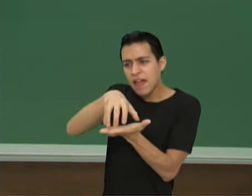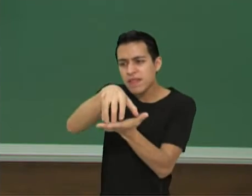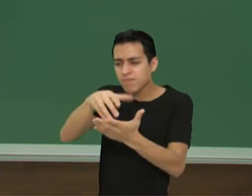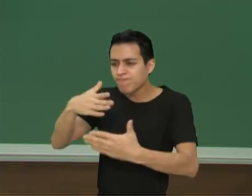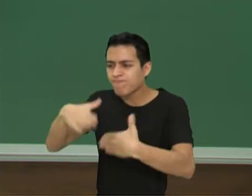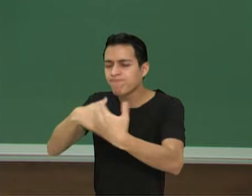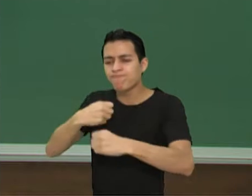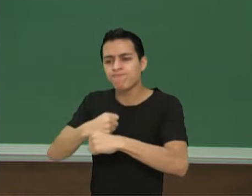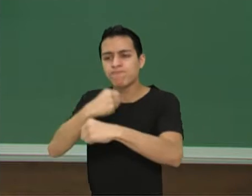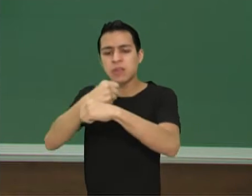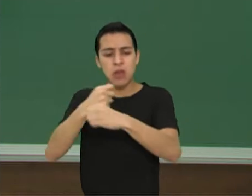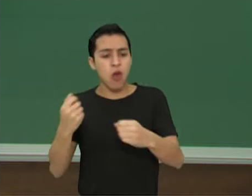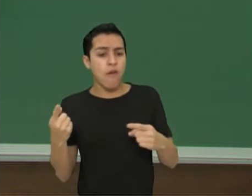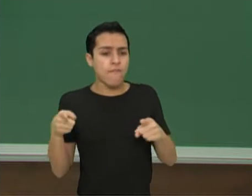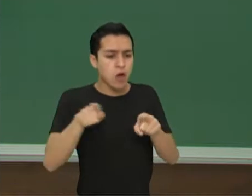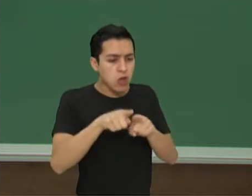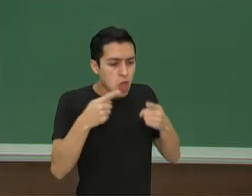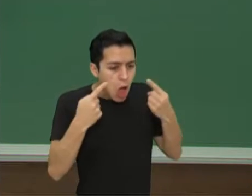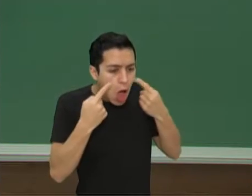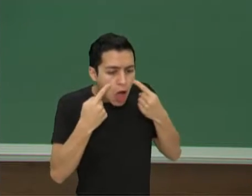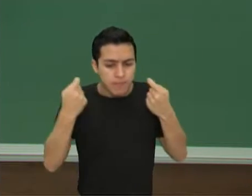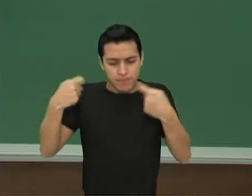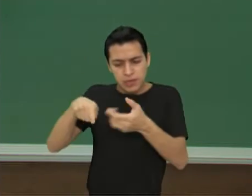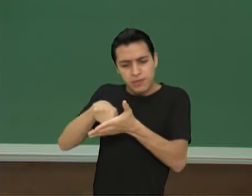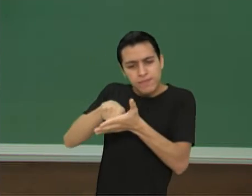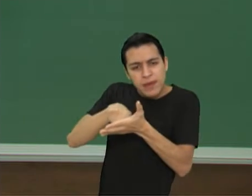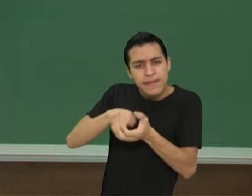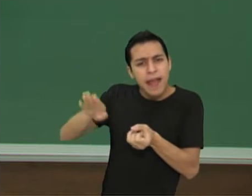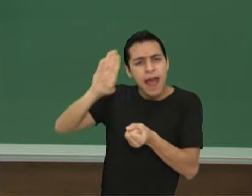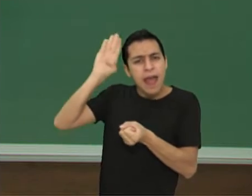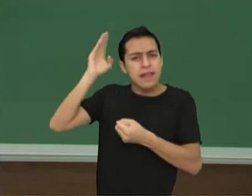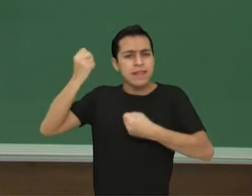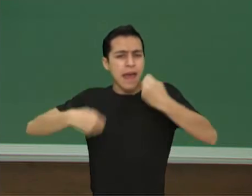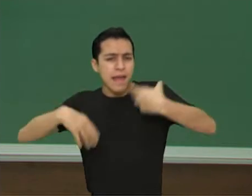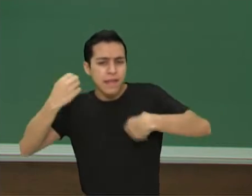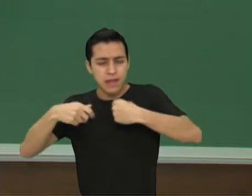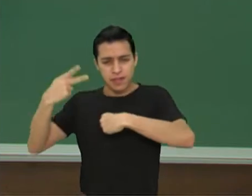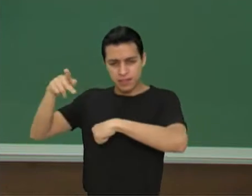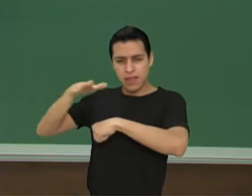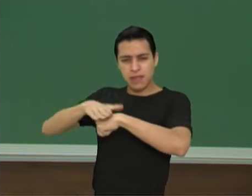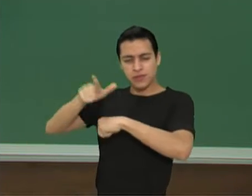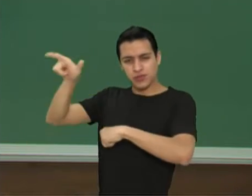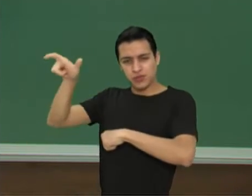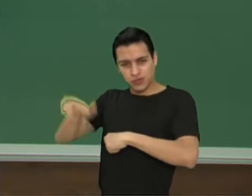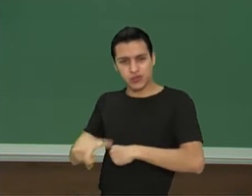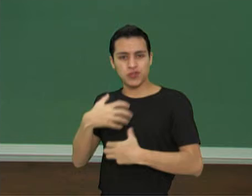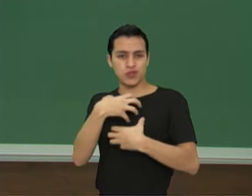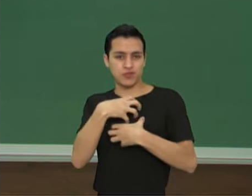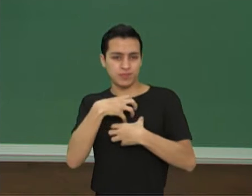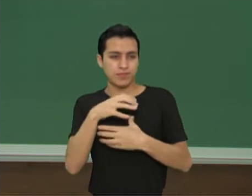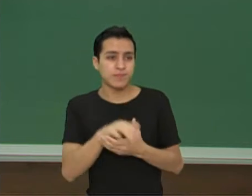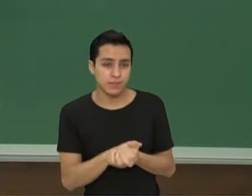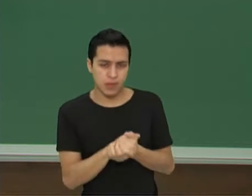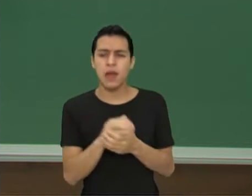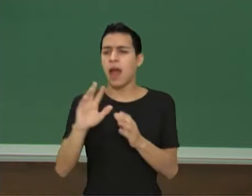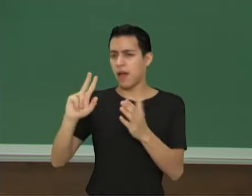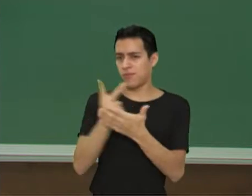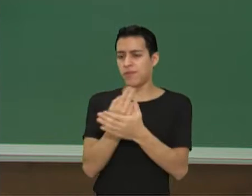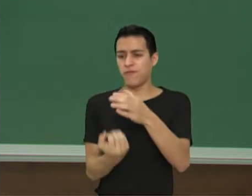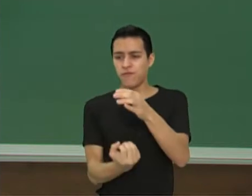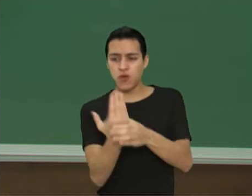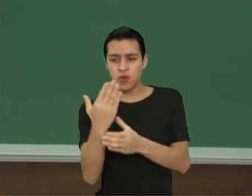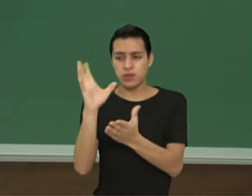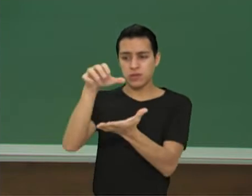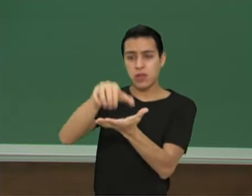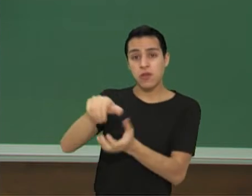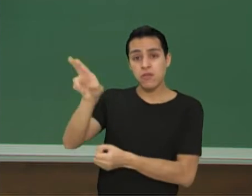essa questão do ensino, a importância da pesquisa acadêmica, enfim. Tá? A gente vai ter a fundação, então, de universidades, as